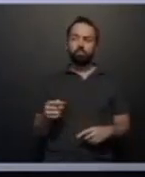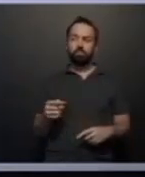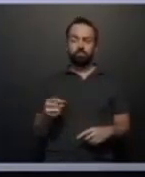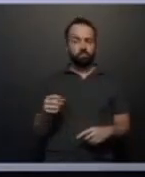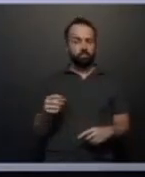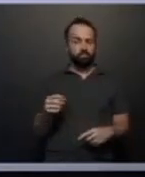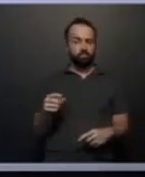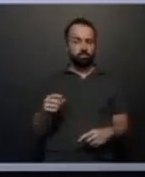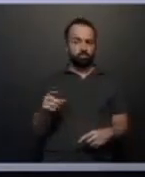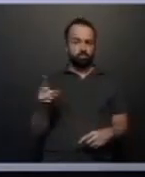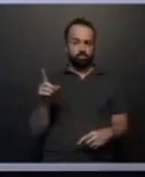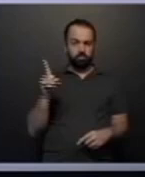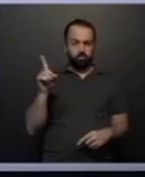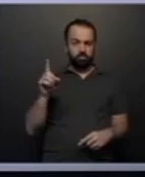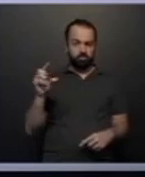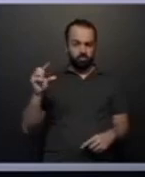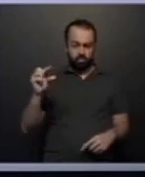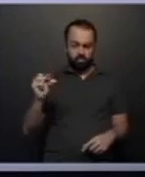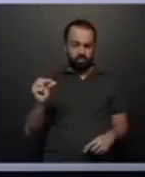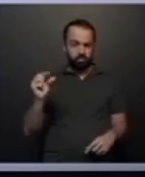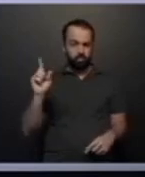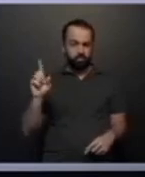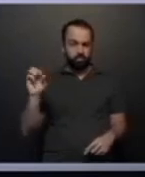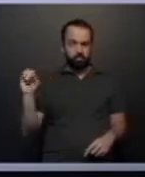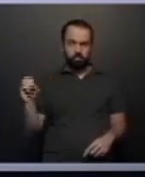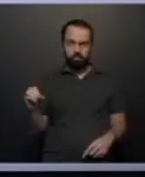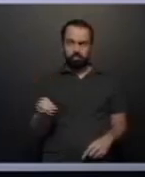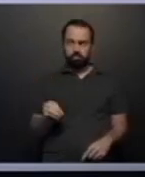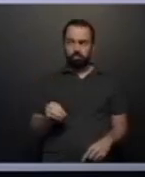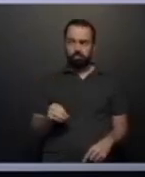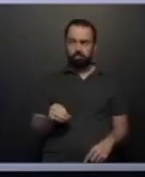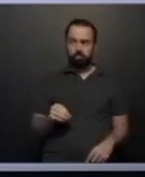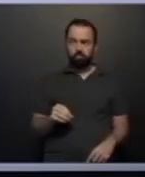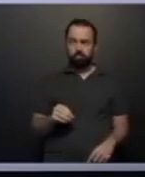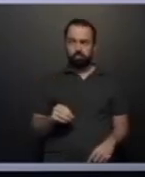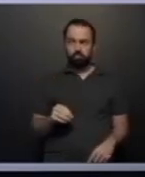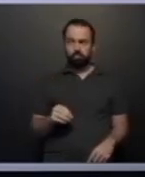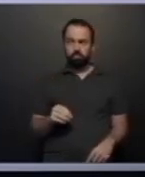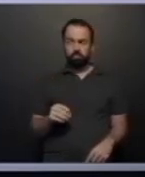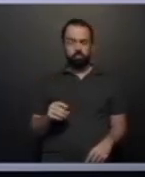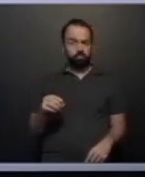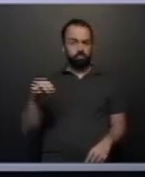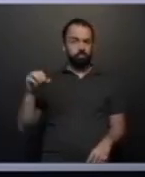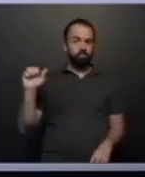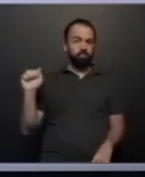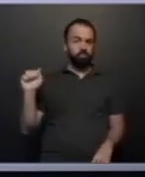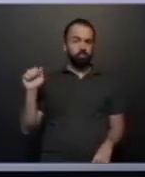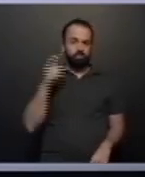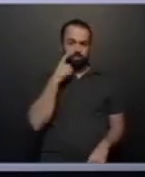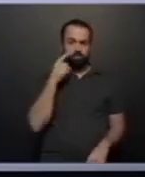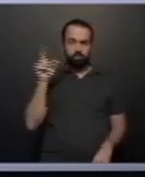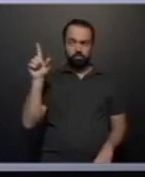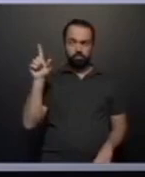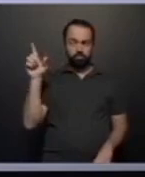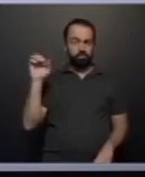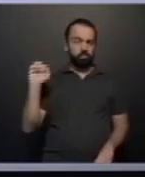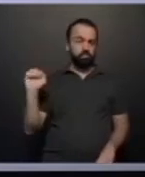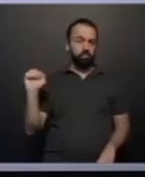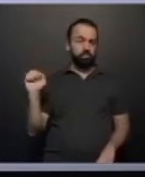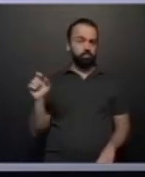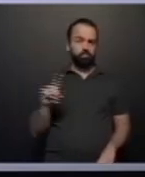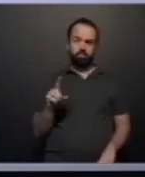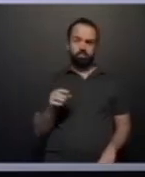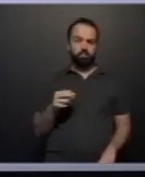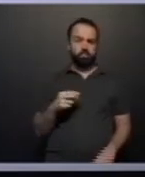igual. Uma situação aqui que passou despercebido é essa letra A, né? Aqui deveria ser o S